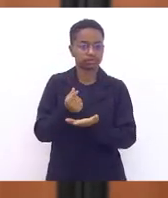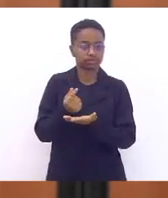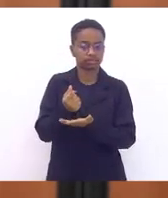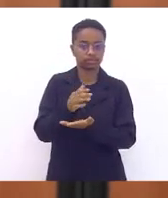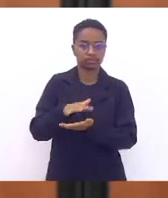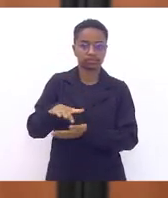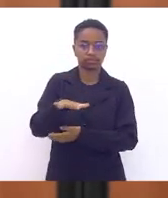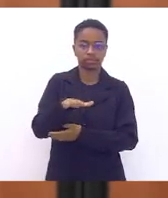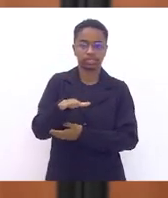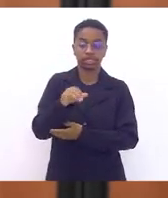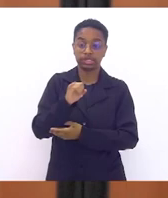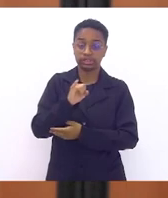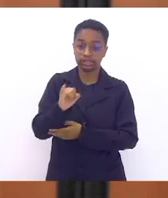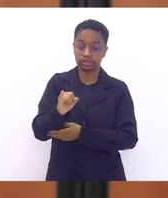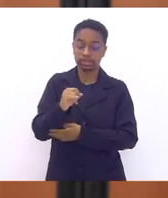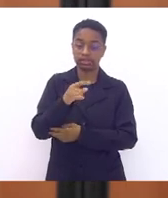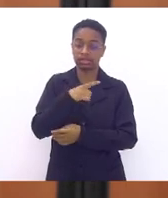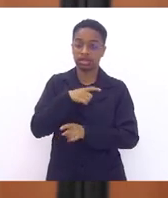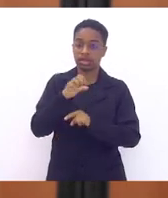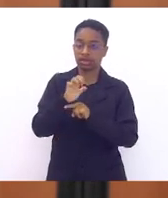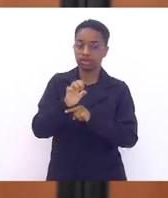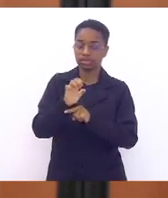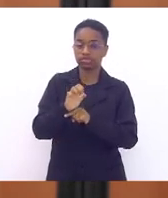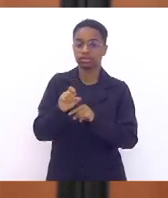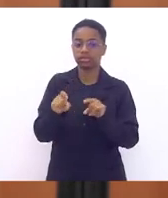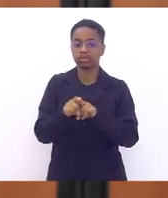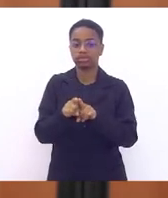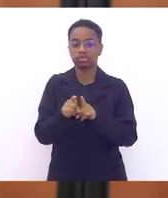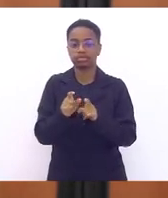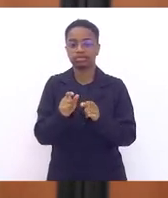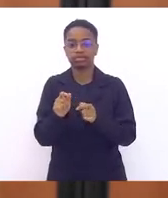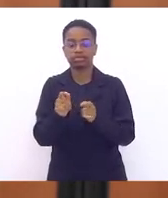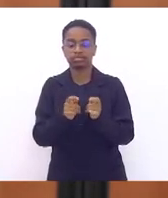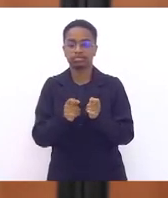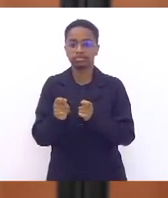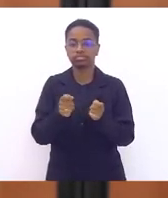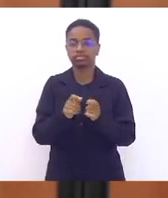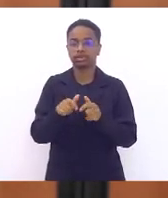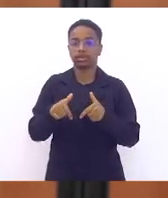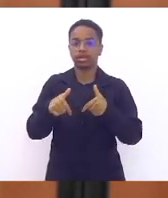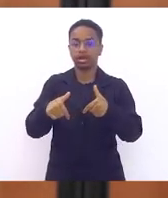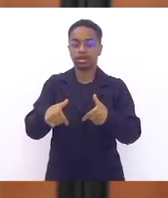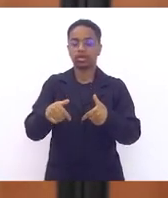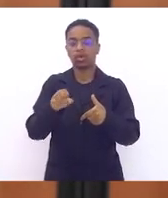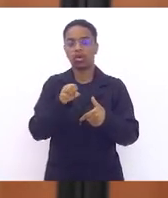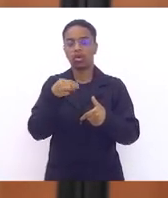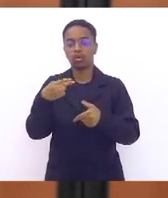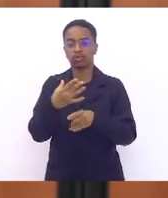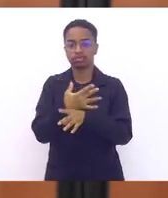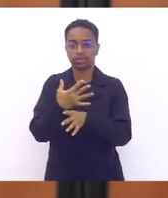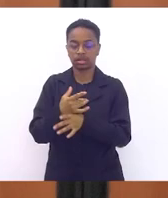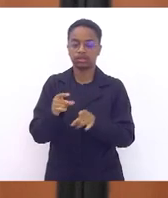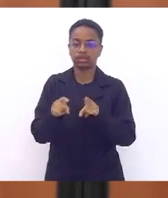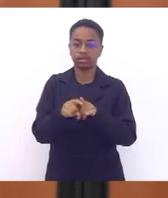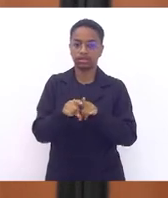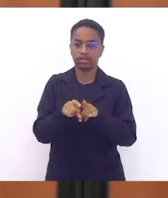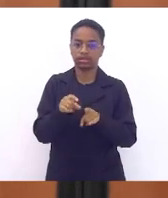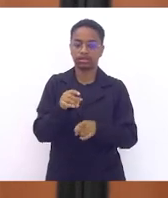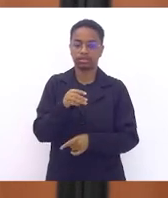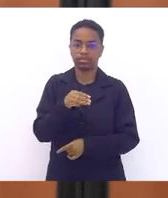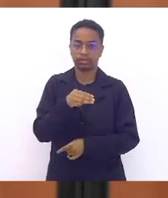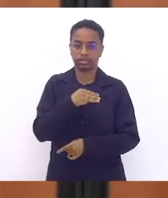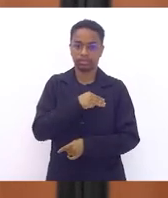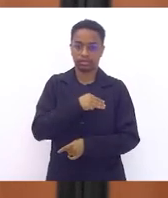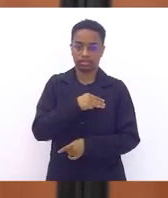né, tanto com o Estado, com o mecanismo de aplicação do Estado, ou dos municípios, ou até do próprio Ministério, ele é muito